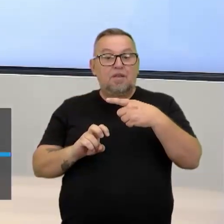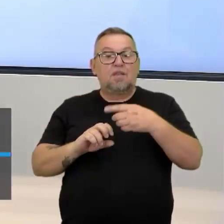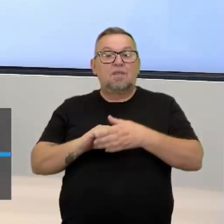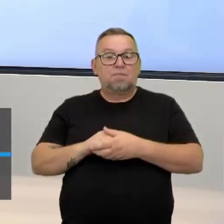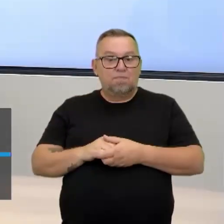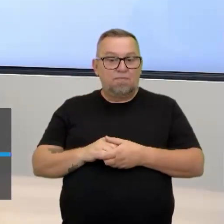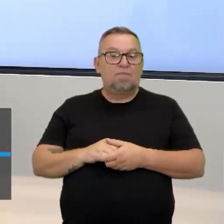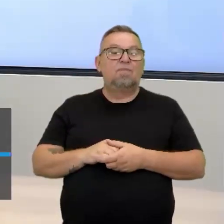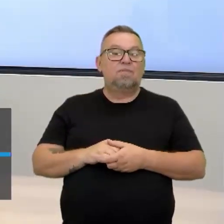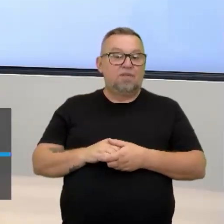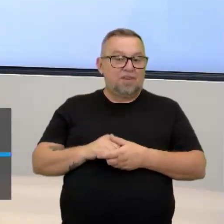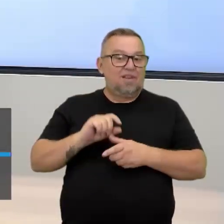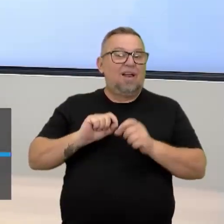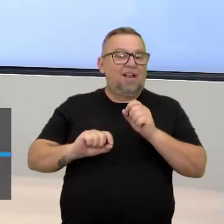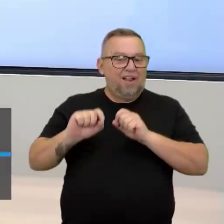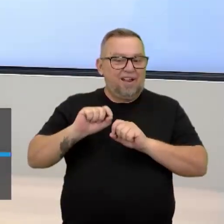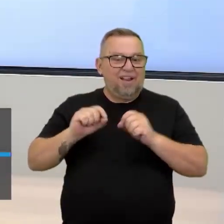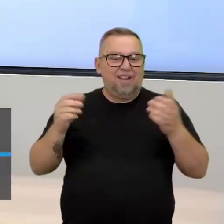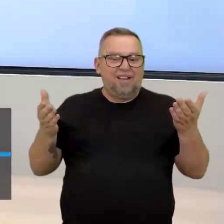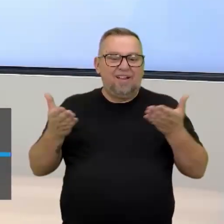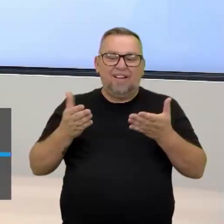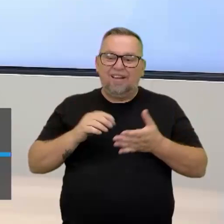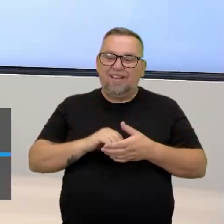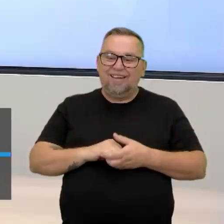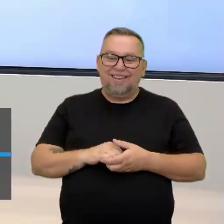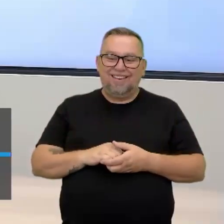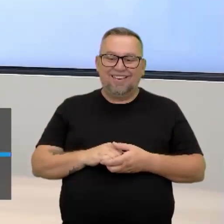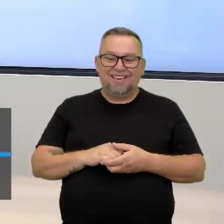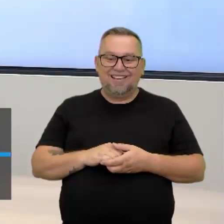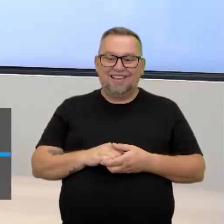só escreveu o quê? E aí, Tony?